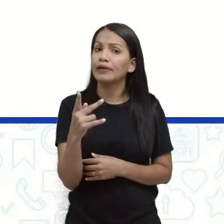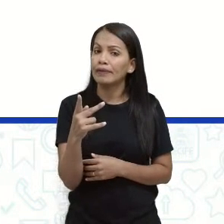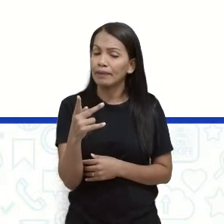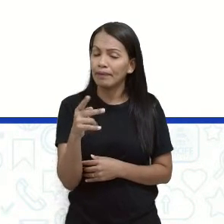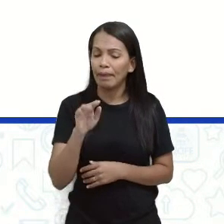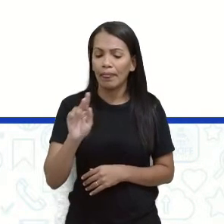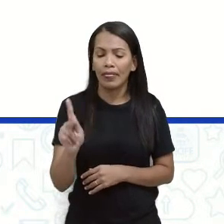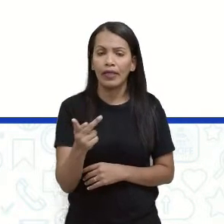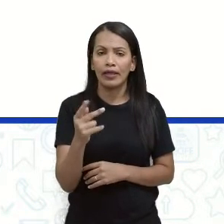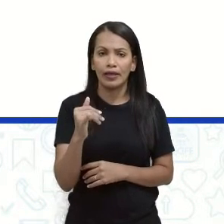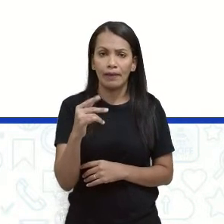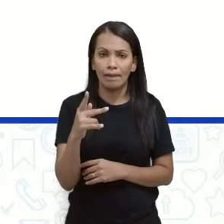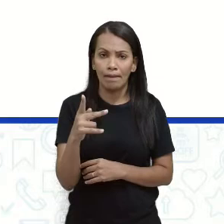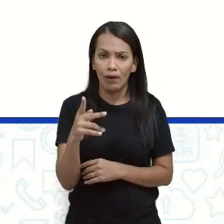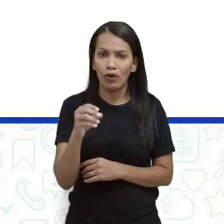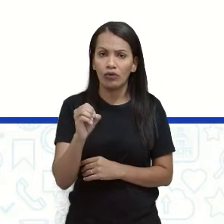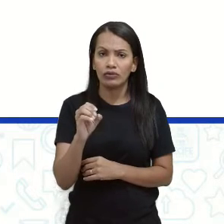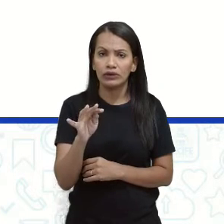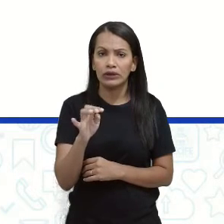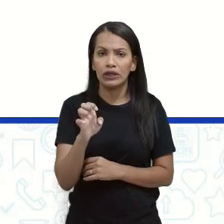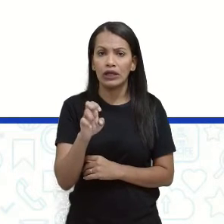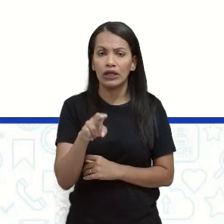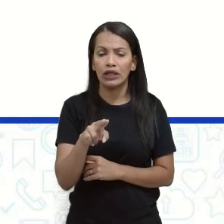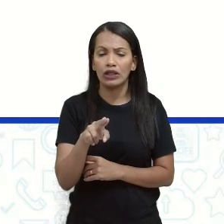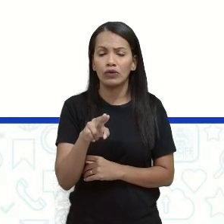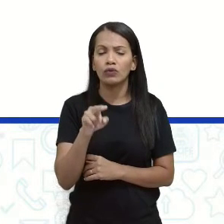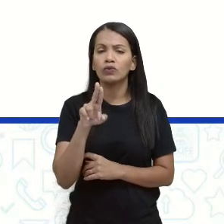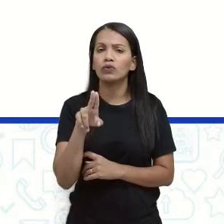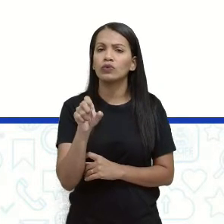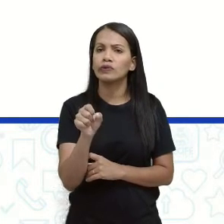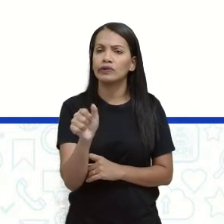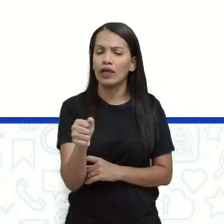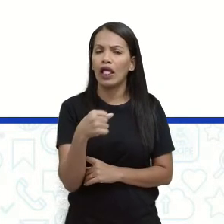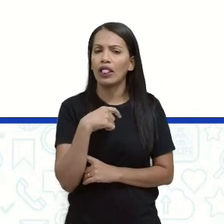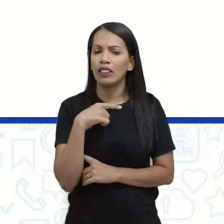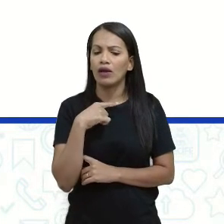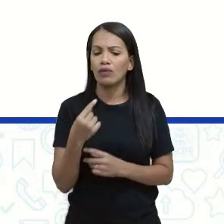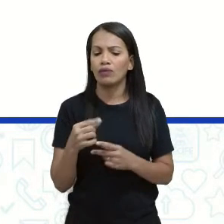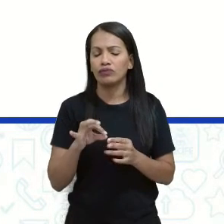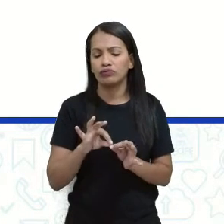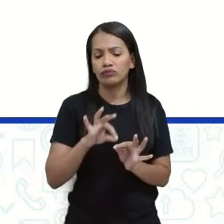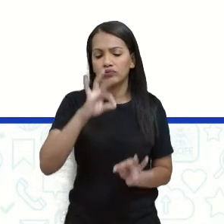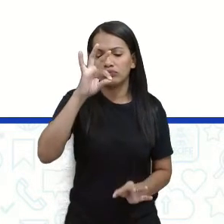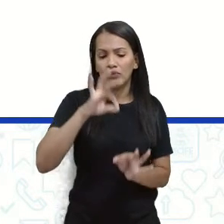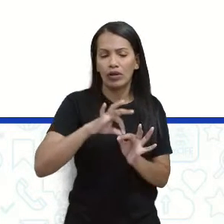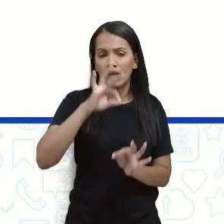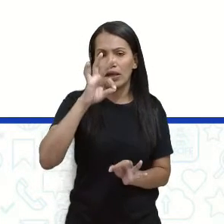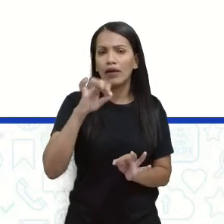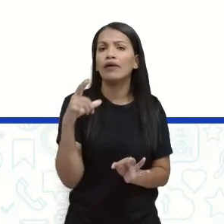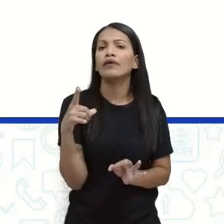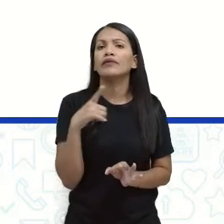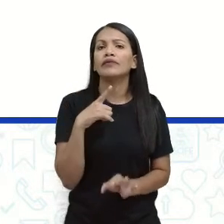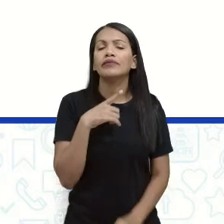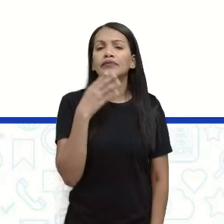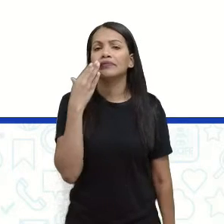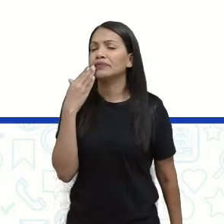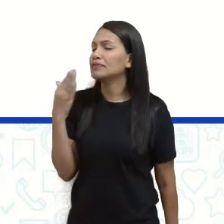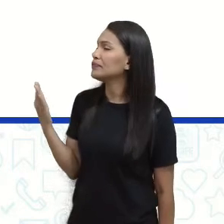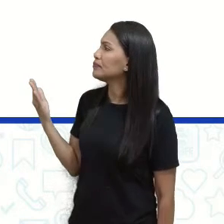tá bom? Então, eu tenho uma altura, que é um dos catetos, e esse cateto em si, ele